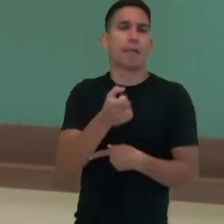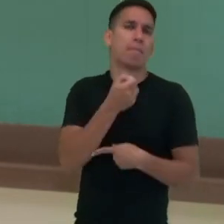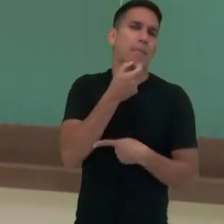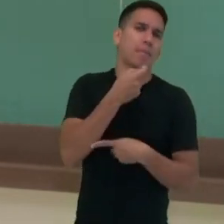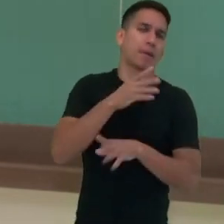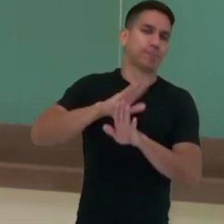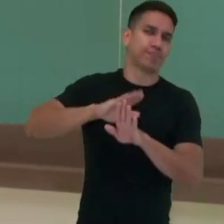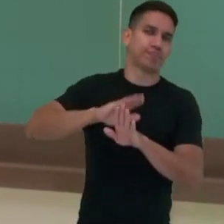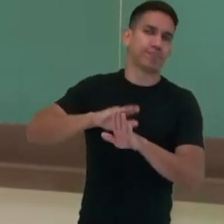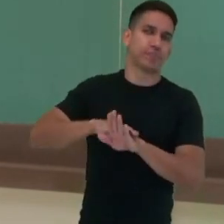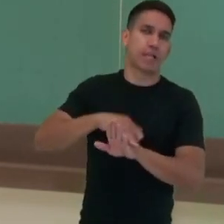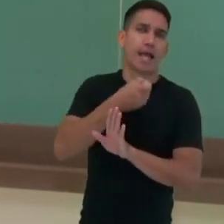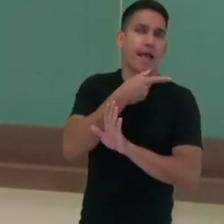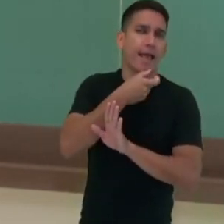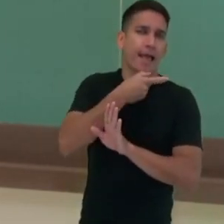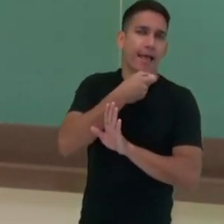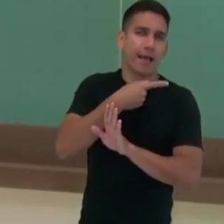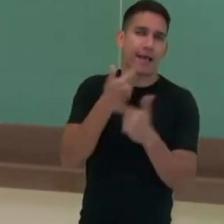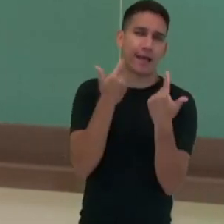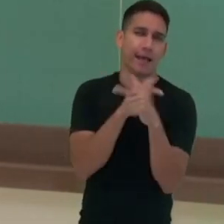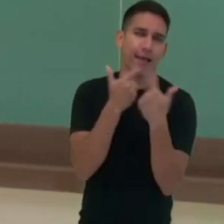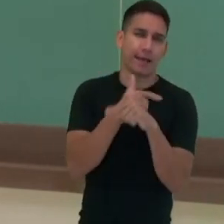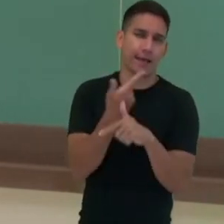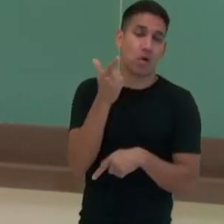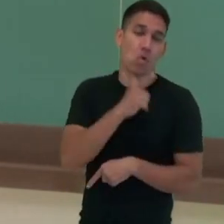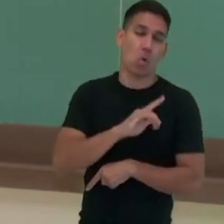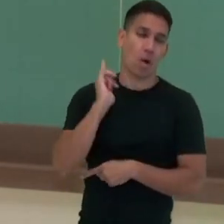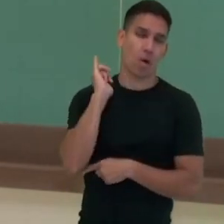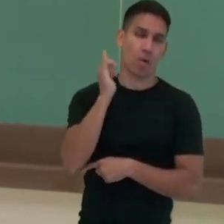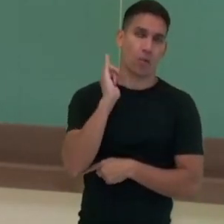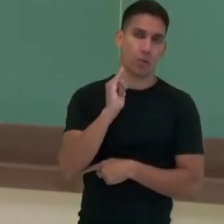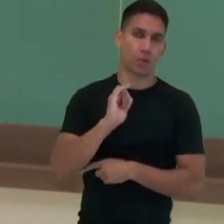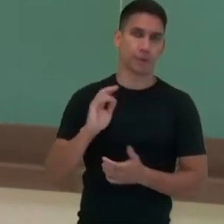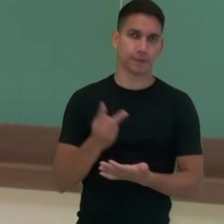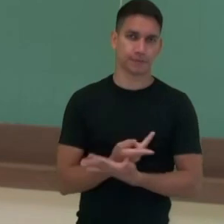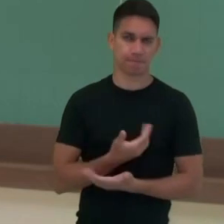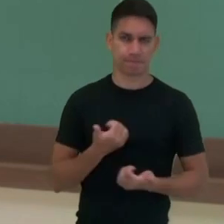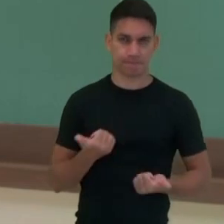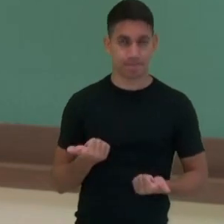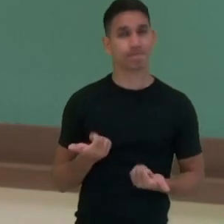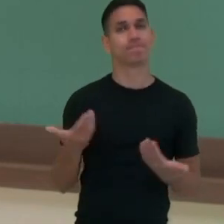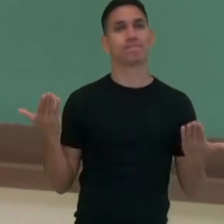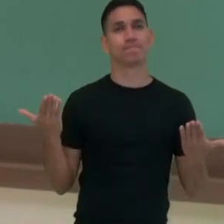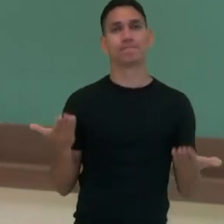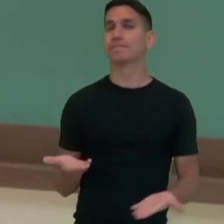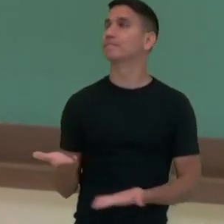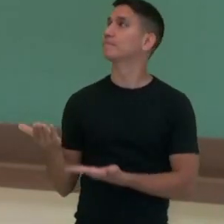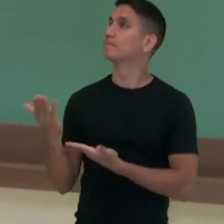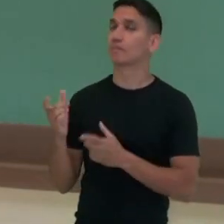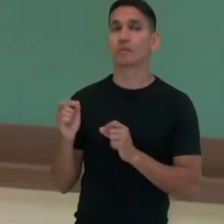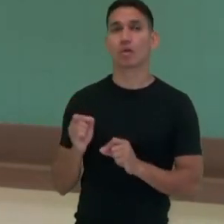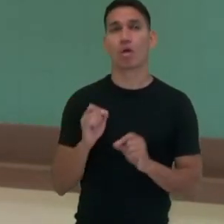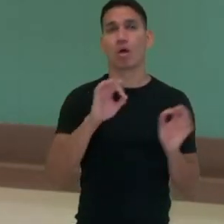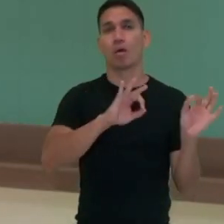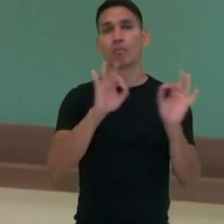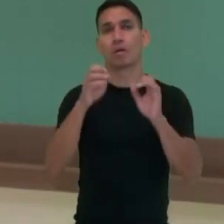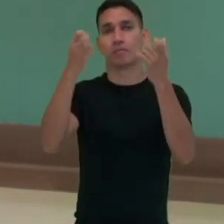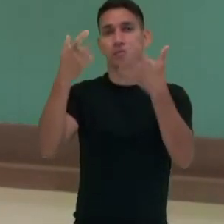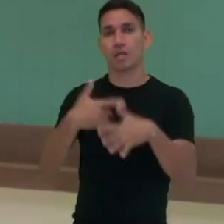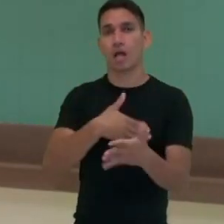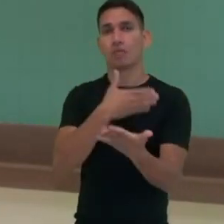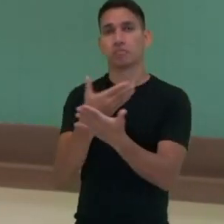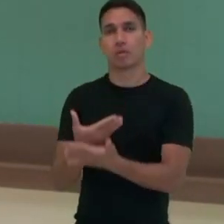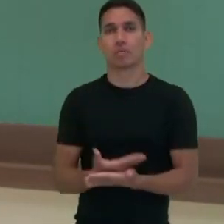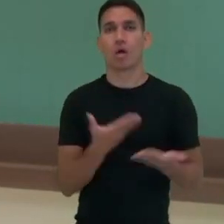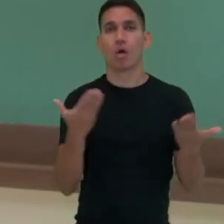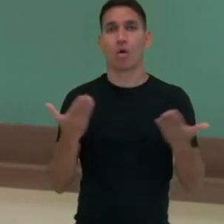engraçadas ali nos acontecimentos. Perfeito? Muito bem. Então, vamos conferir o que nós fizemos